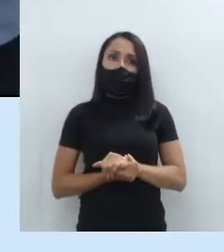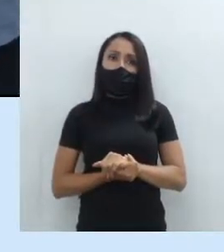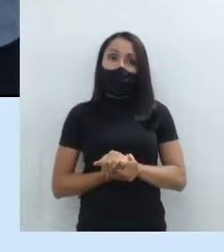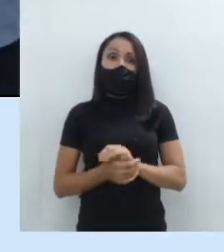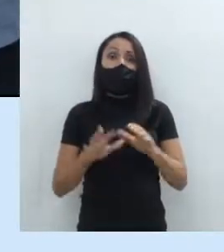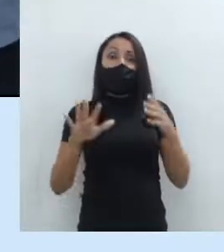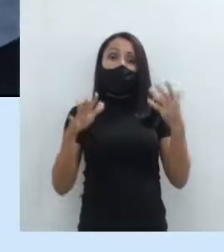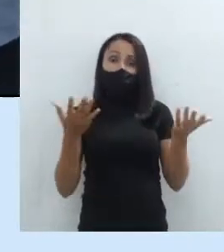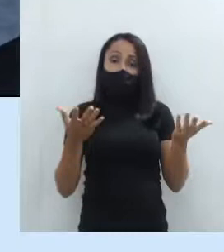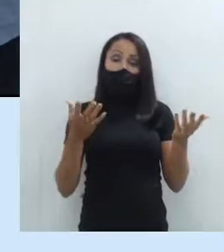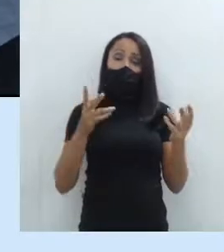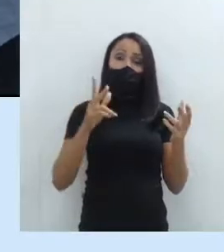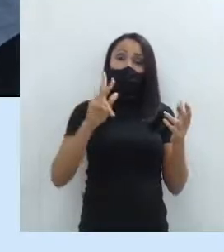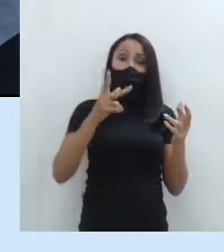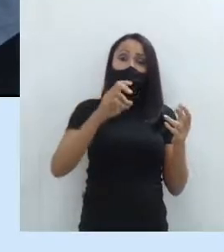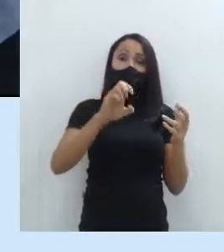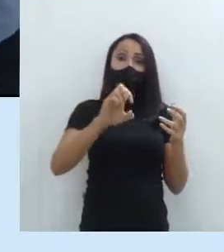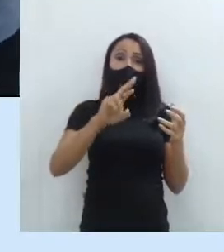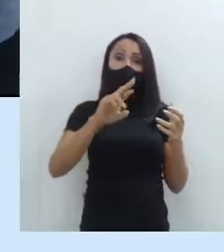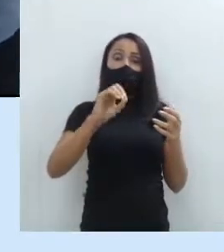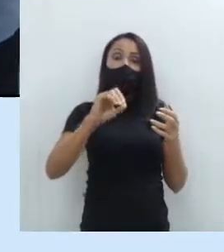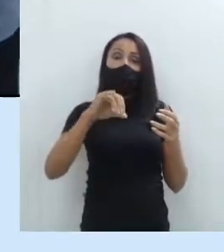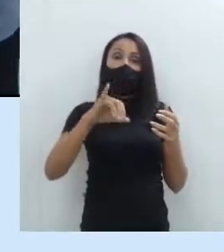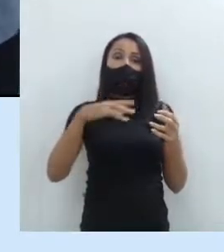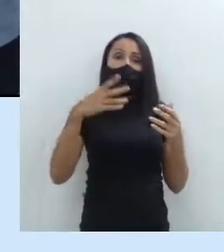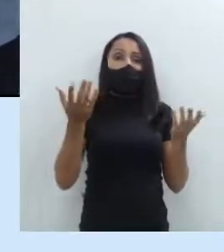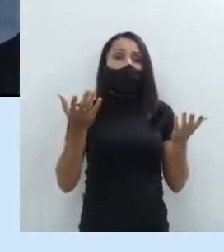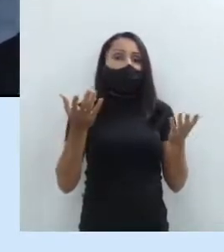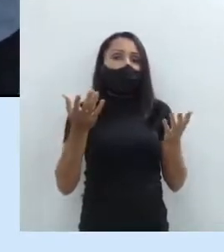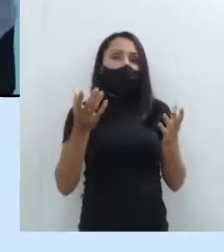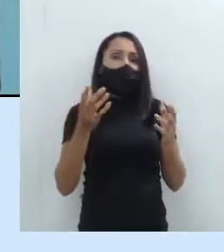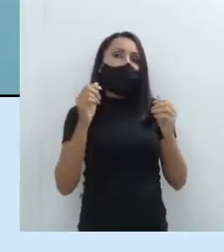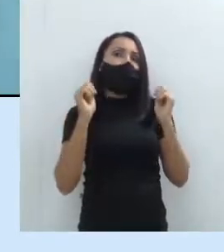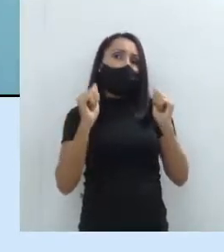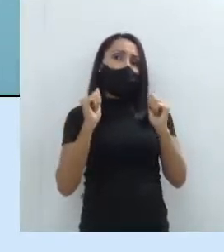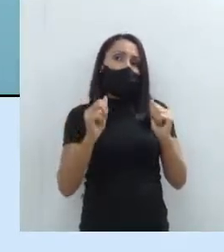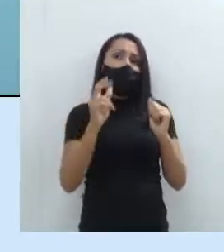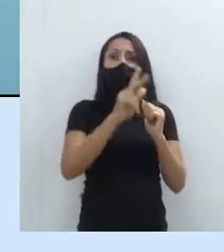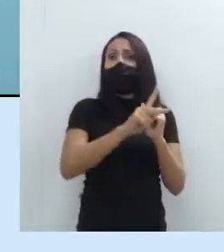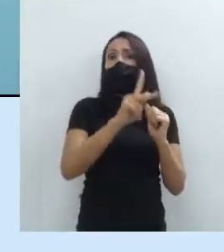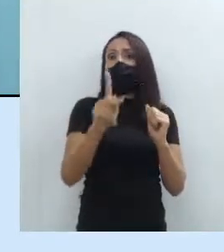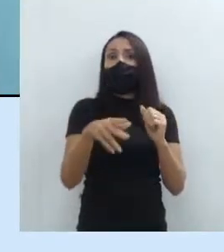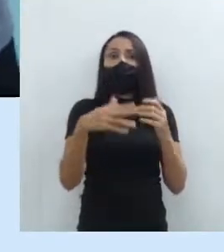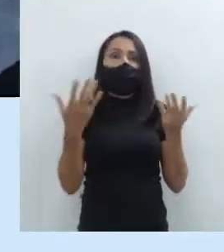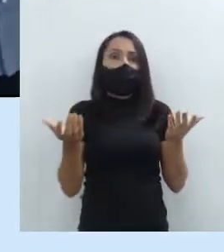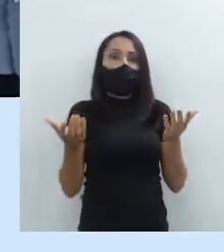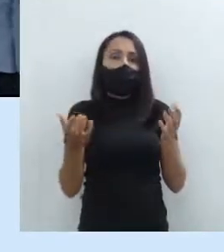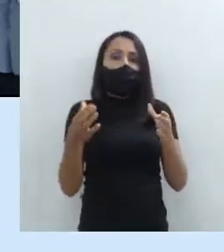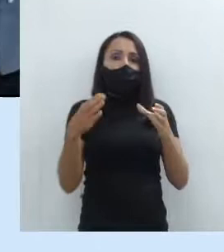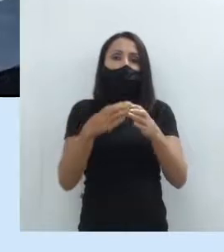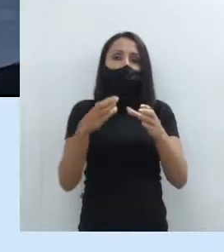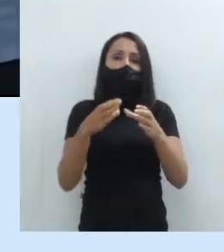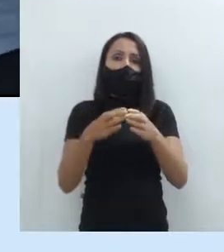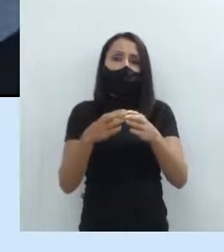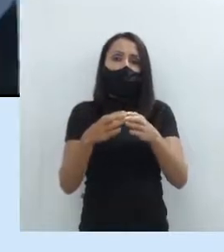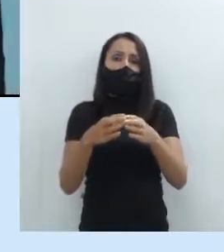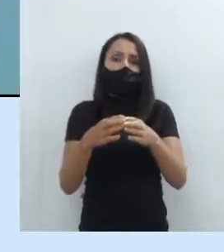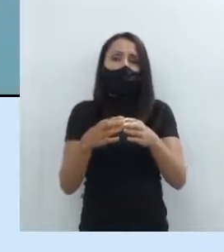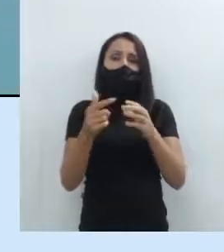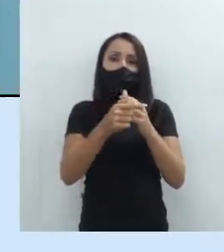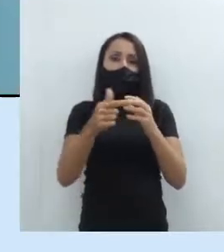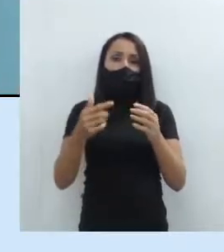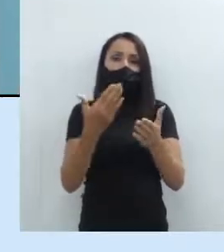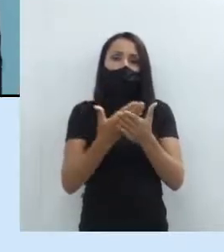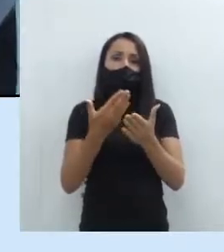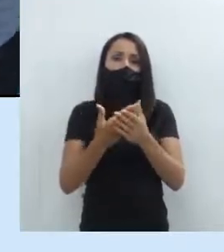estão aí, ou pode ser um herói, de repente um professor. Semana passada eu dei aula para um grupo de pós-graduação e perguntei para eles